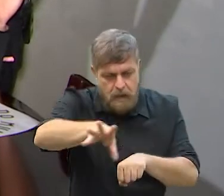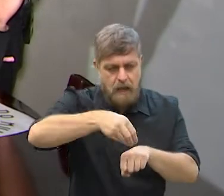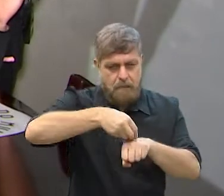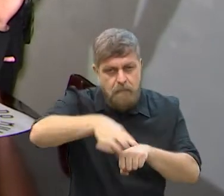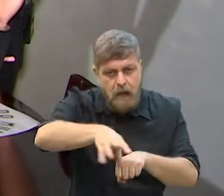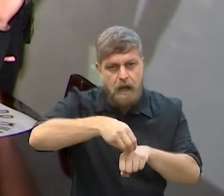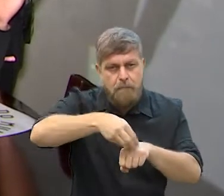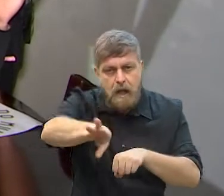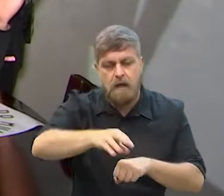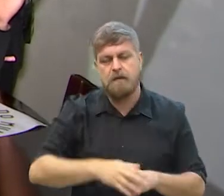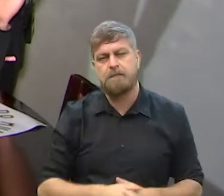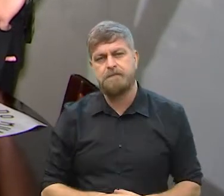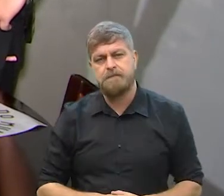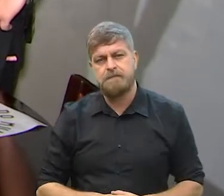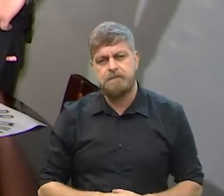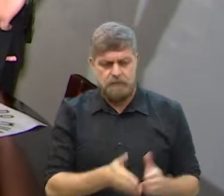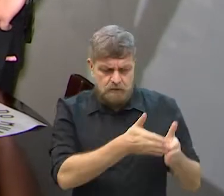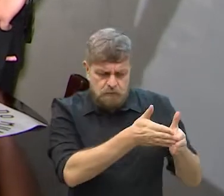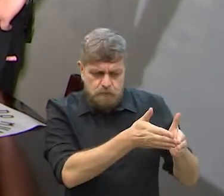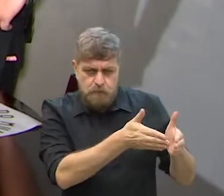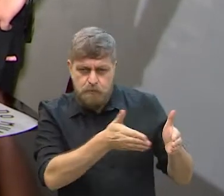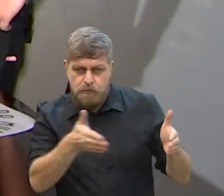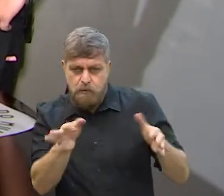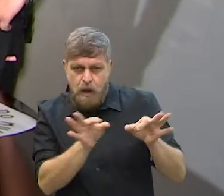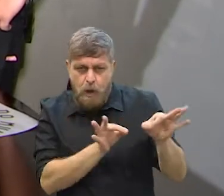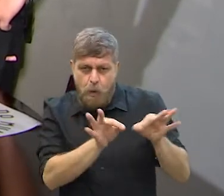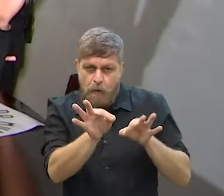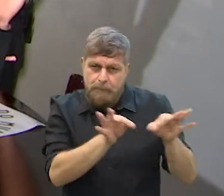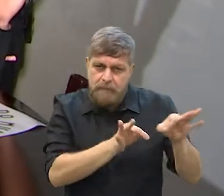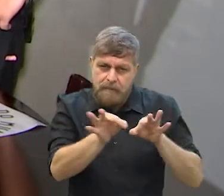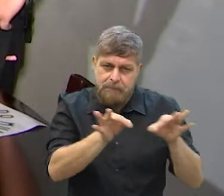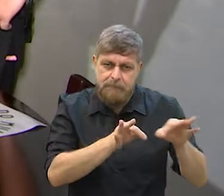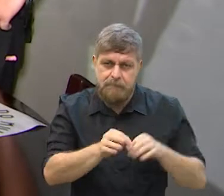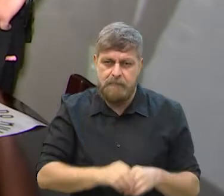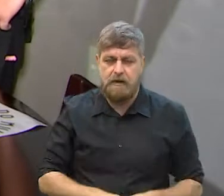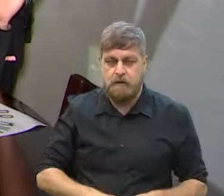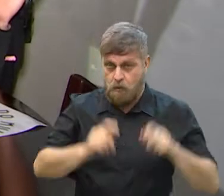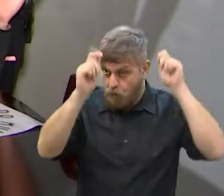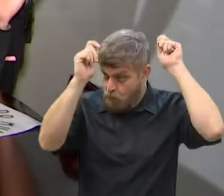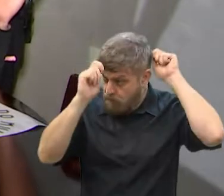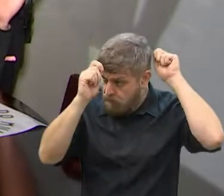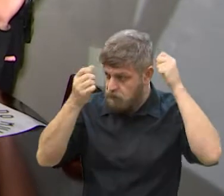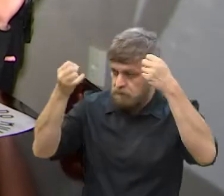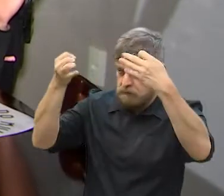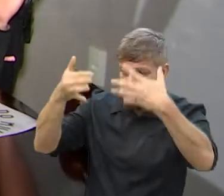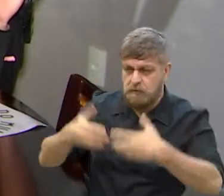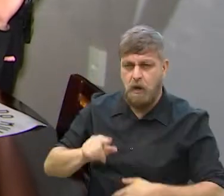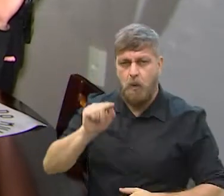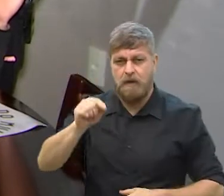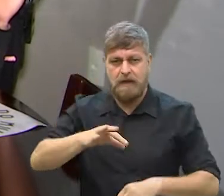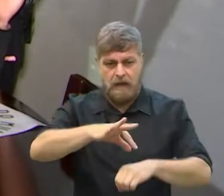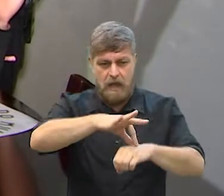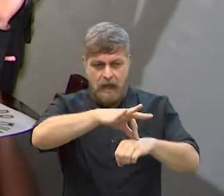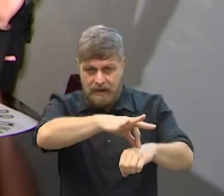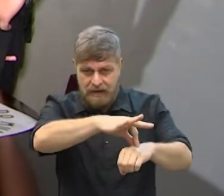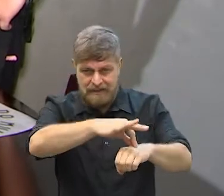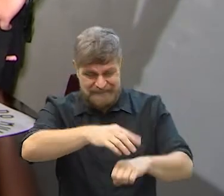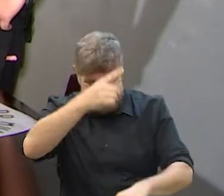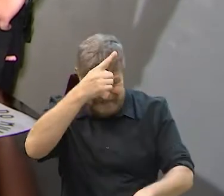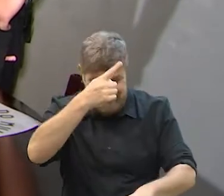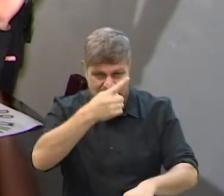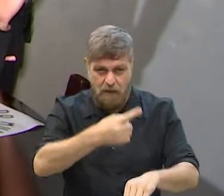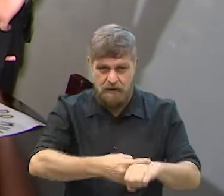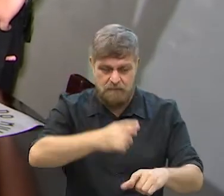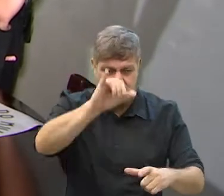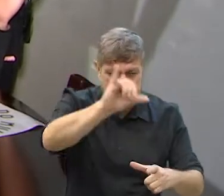né? Durante o preparo aqui, o modo de preparo, o Paulo estava explicando que a carne, na hora que você vai